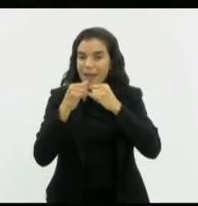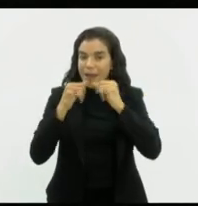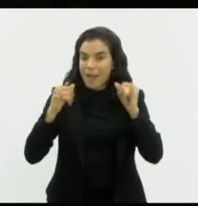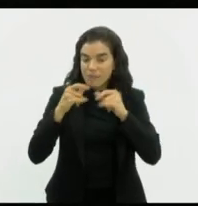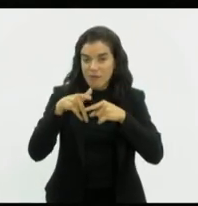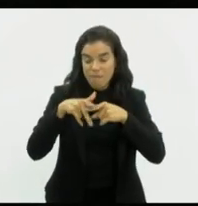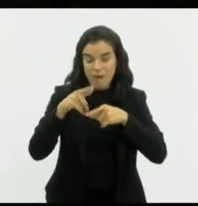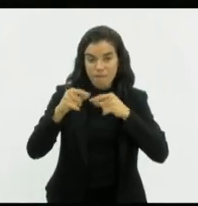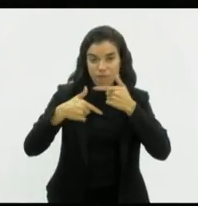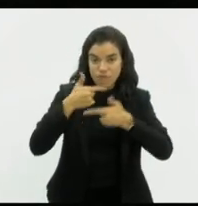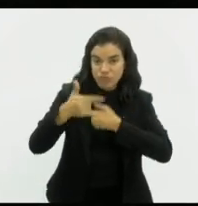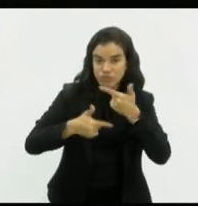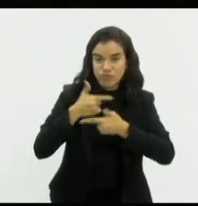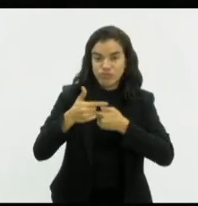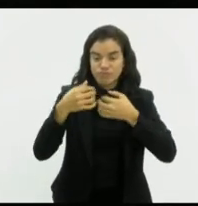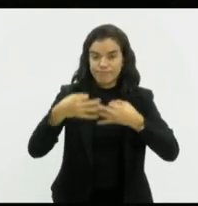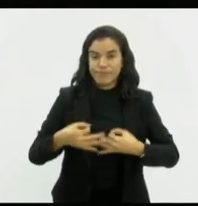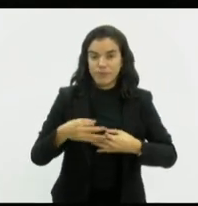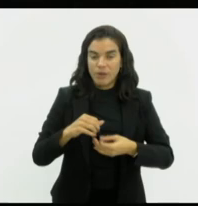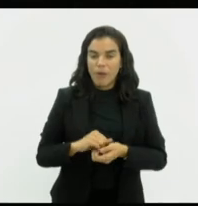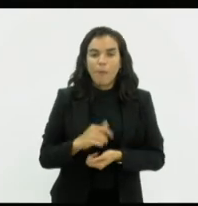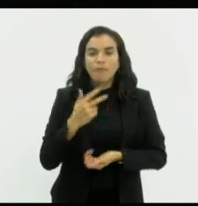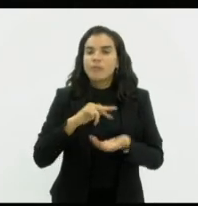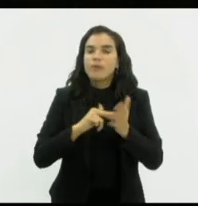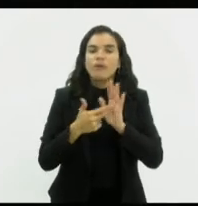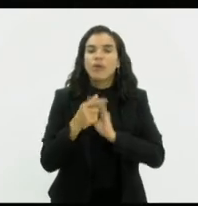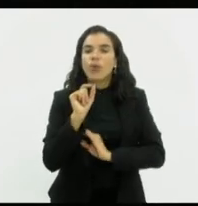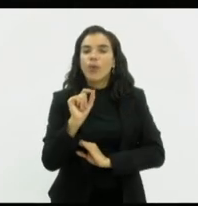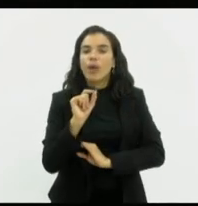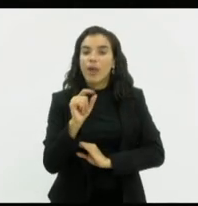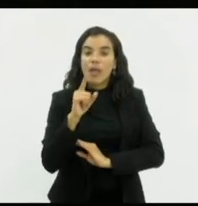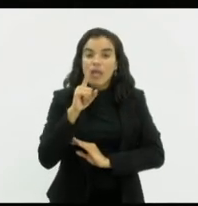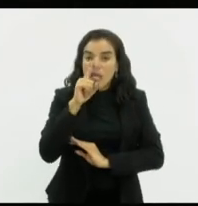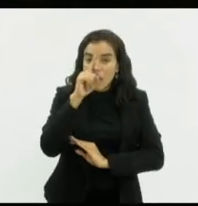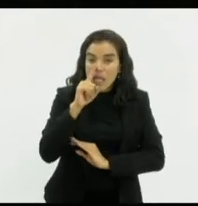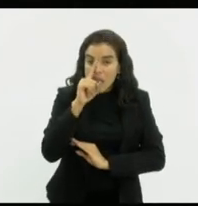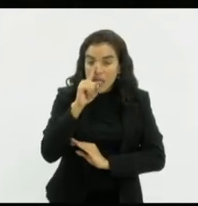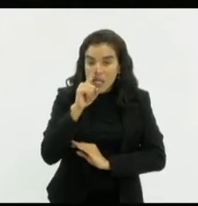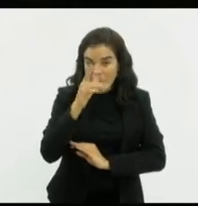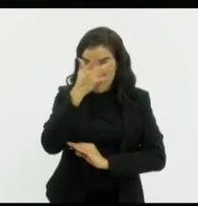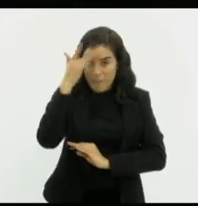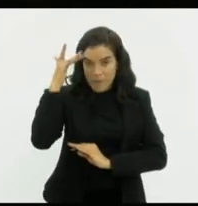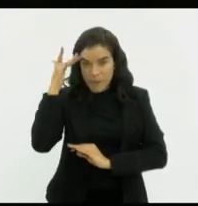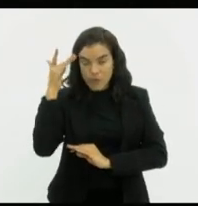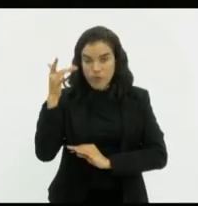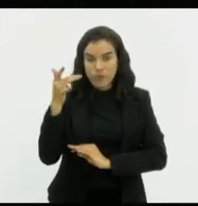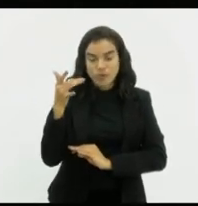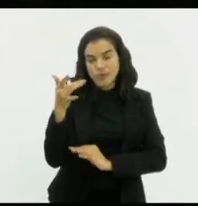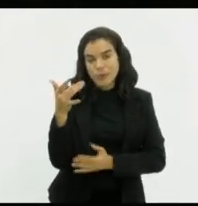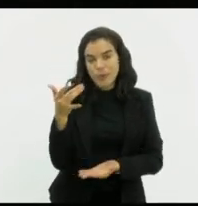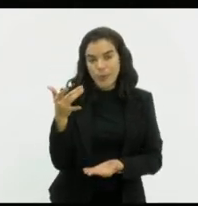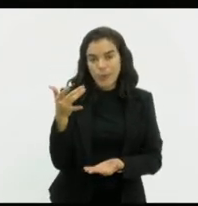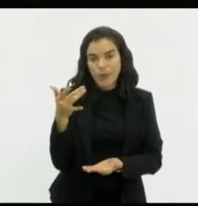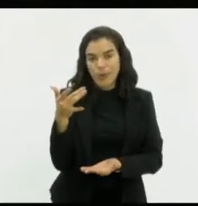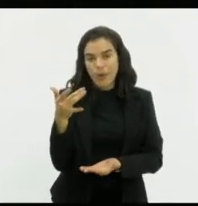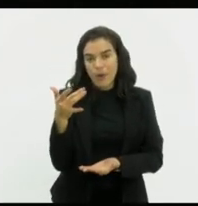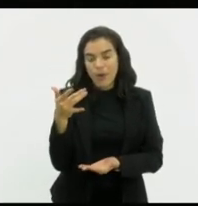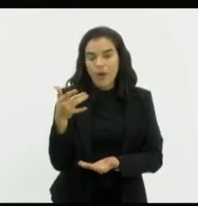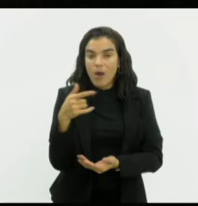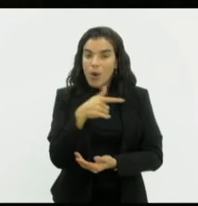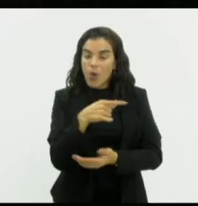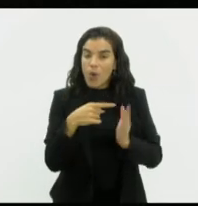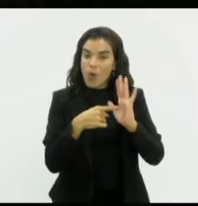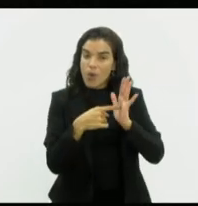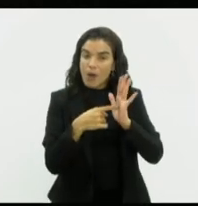funcionar de forma satisfatória. Então, quem está dizendo que pode até ter risco de um paciente não ter, né, aquele equipamento